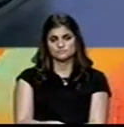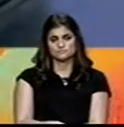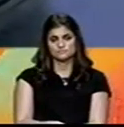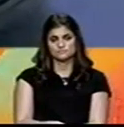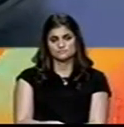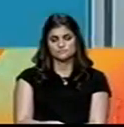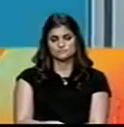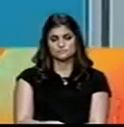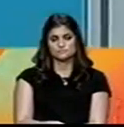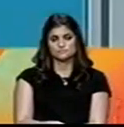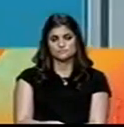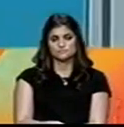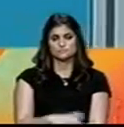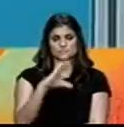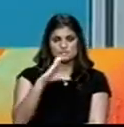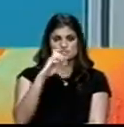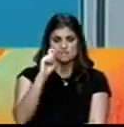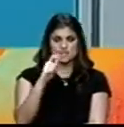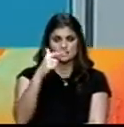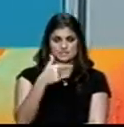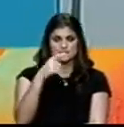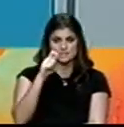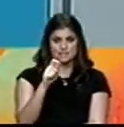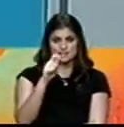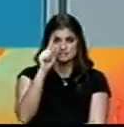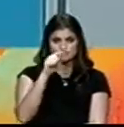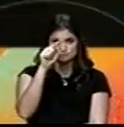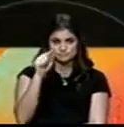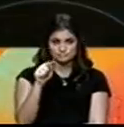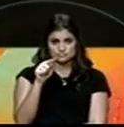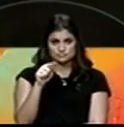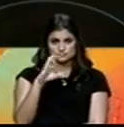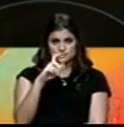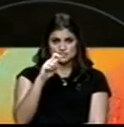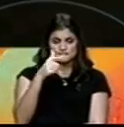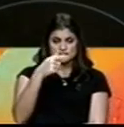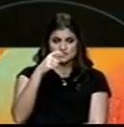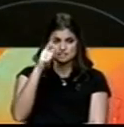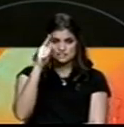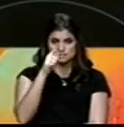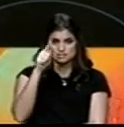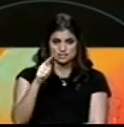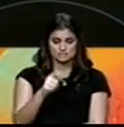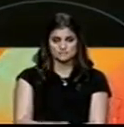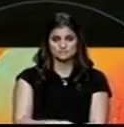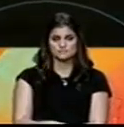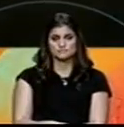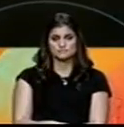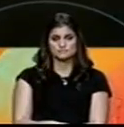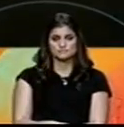E... C-E-T-E com circunflexo no primeiro E, não é? Exatamente. Sete. Uma grande